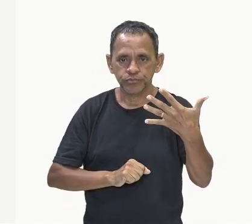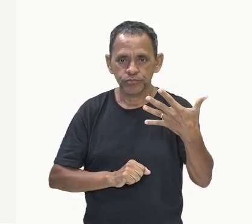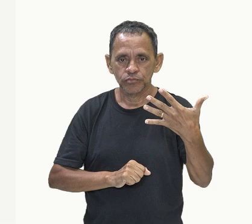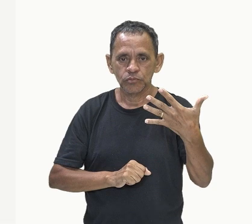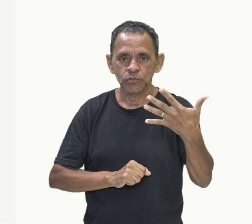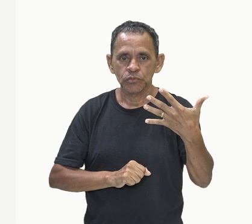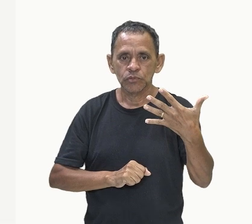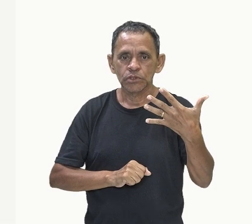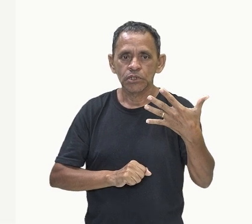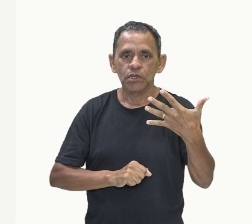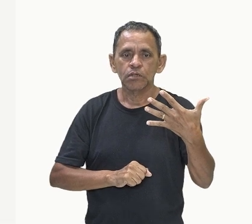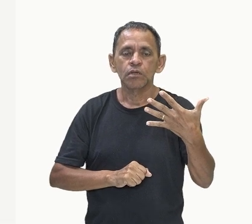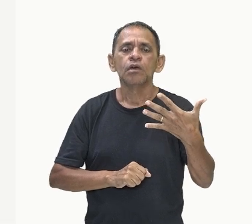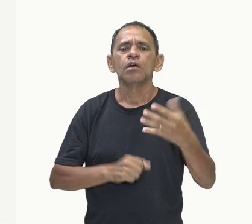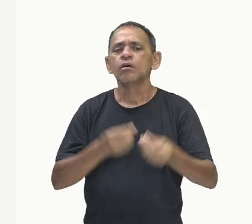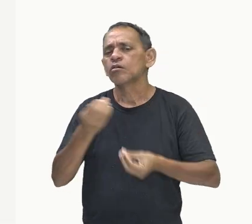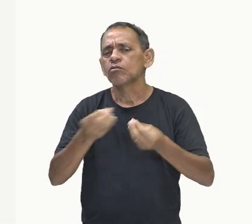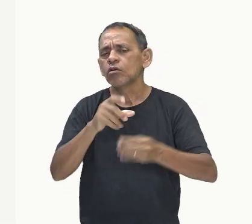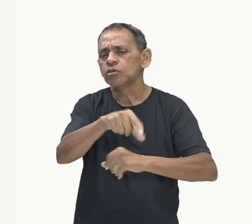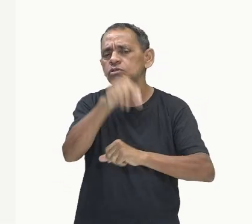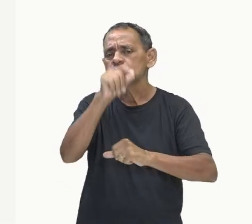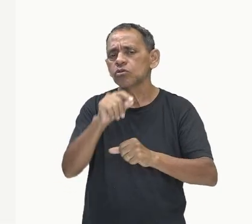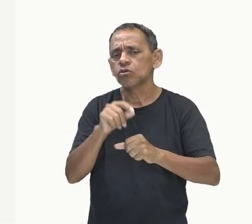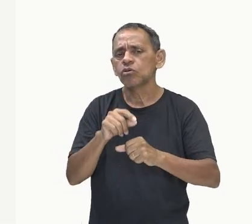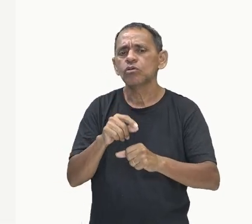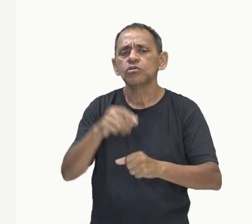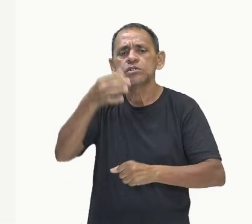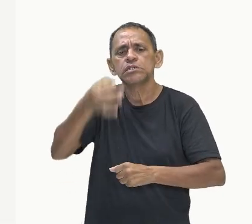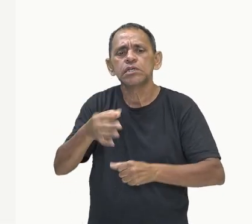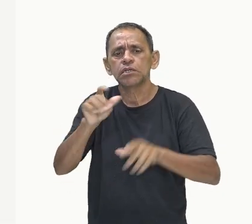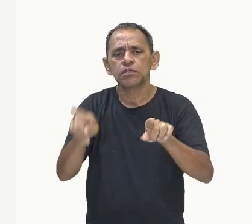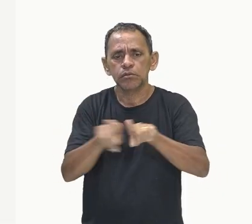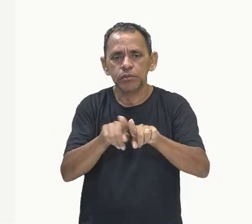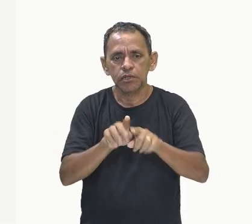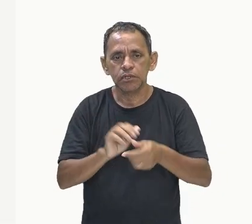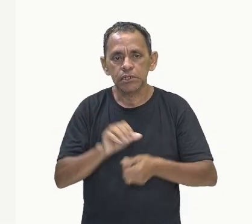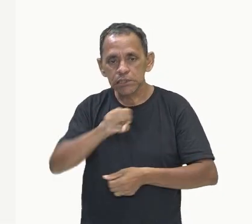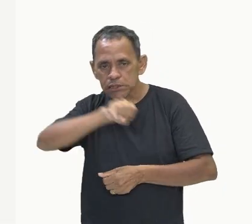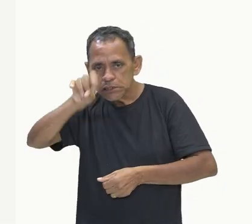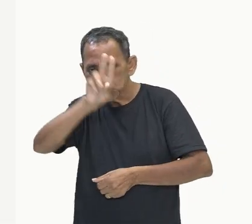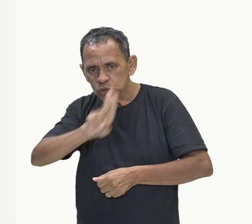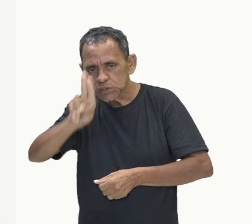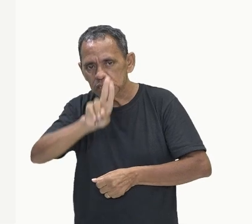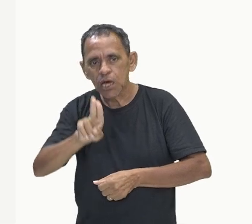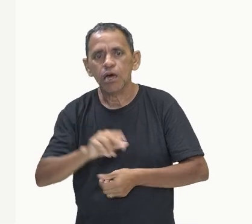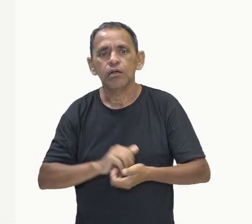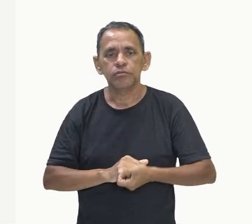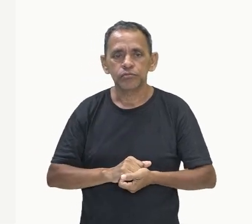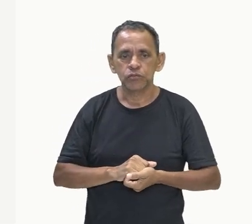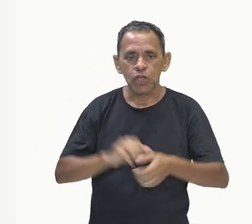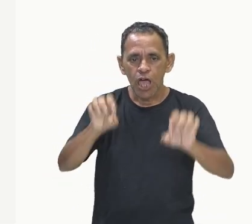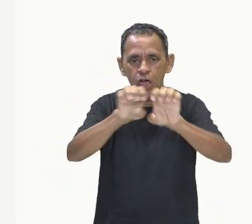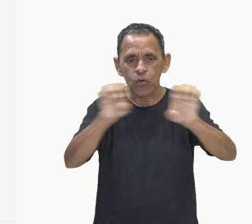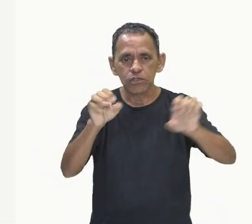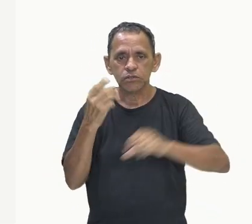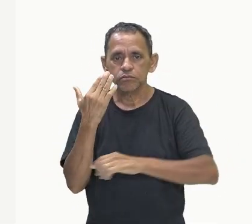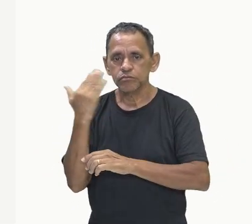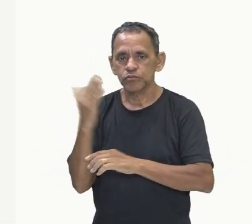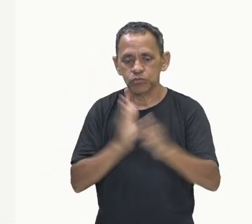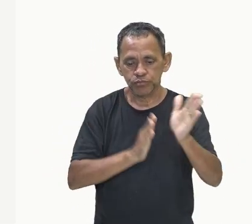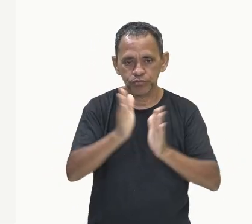da 12. Por quê? Porque usando lá a relação, olha, que foi escrita lá, né, em que os períodos ao quadrado